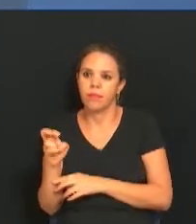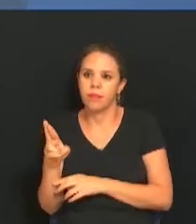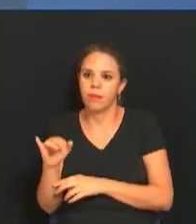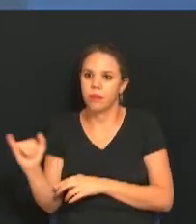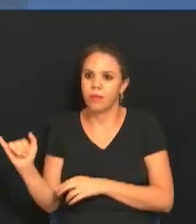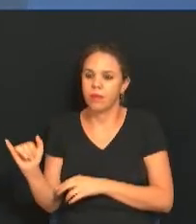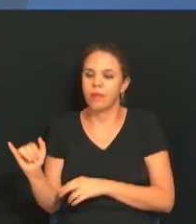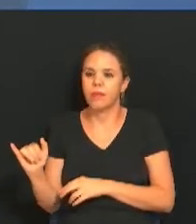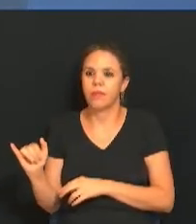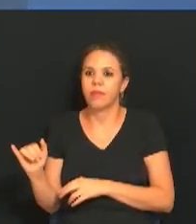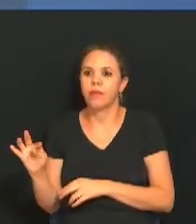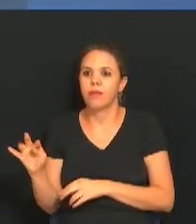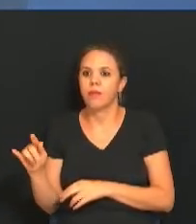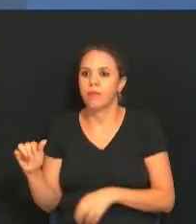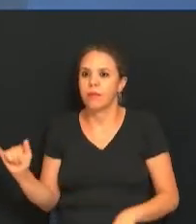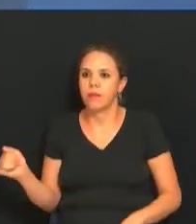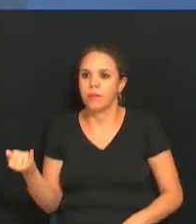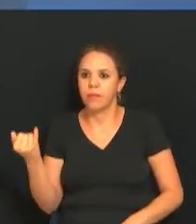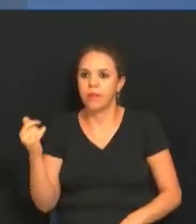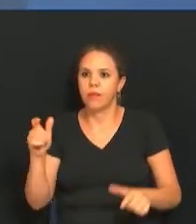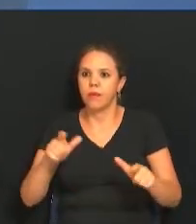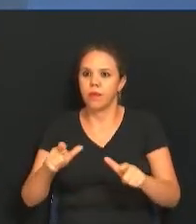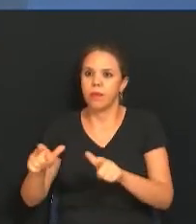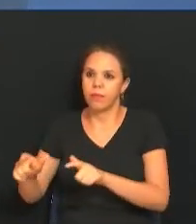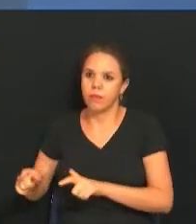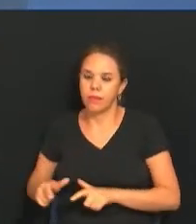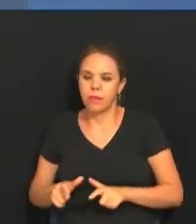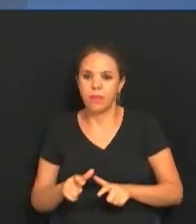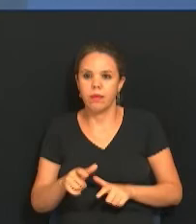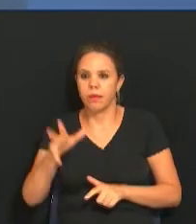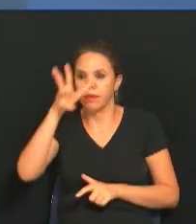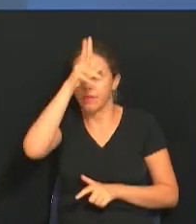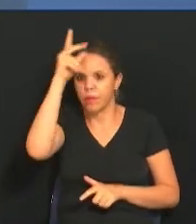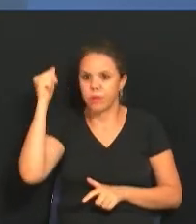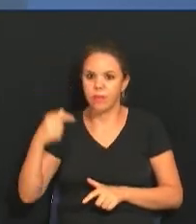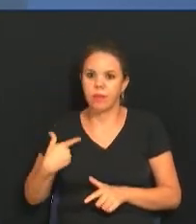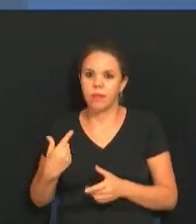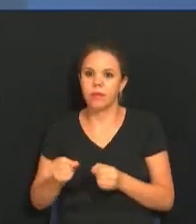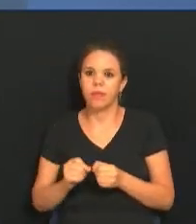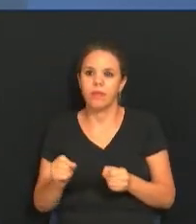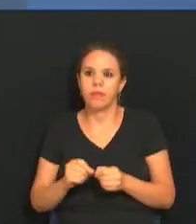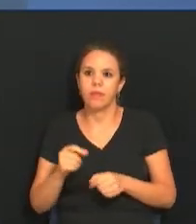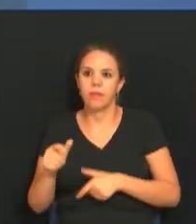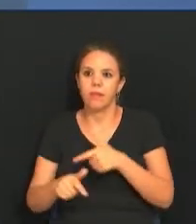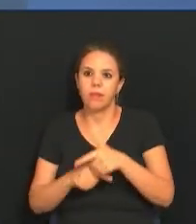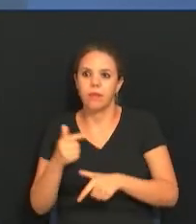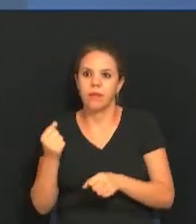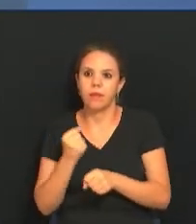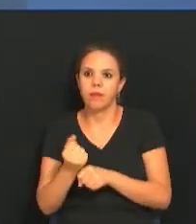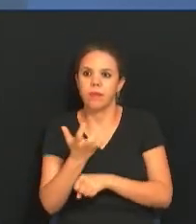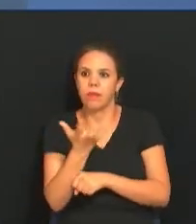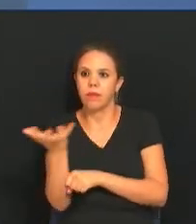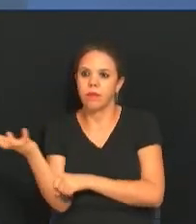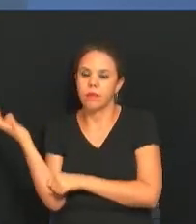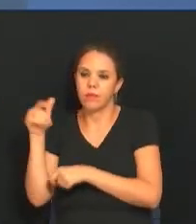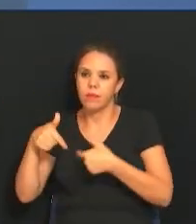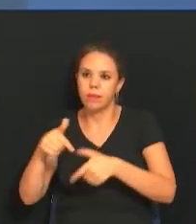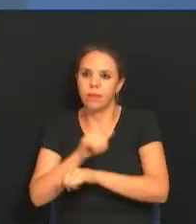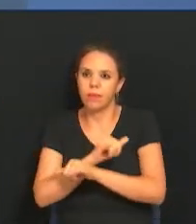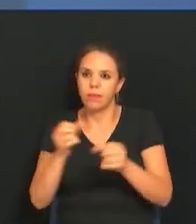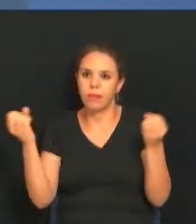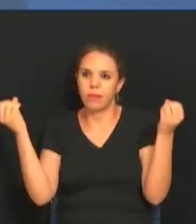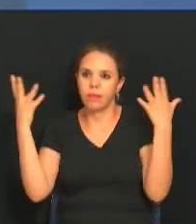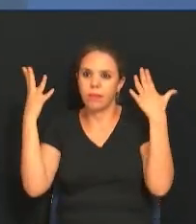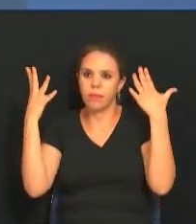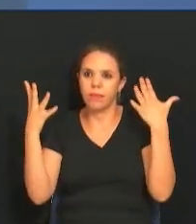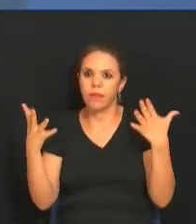Jardim Itajaí, todos esses locais, Praça João Amazonas, nós fizemos um grande trabalho de revitalização, de reforço de iluminação,